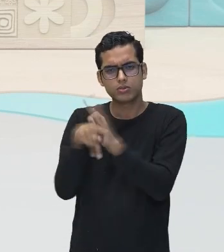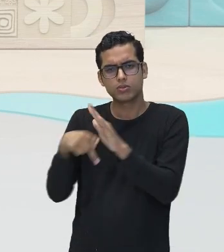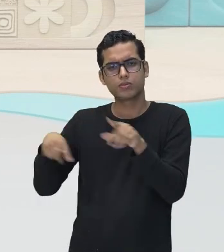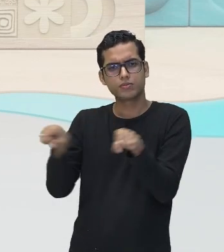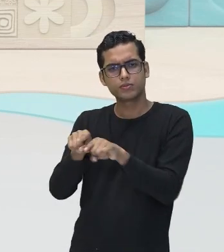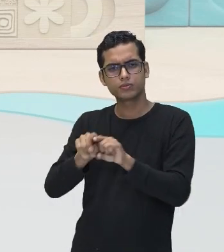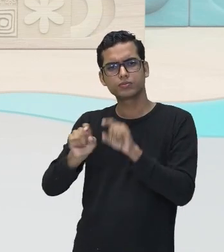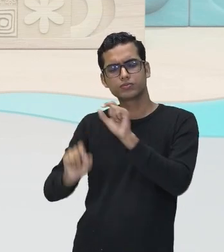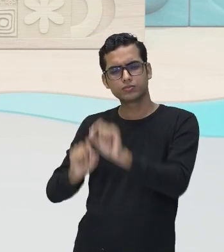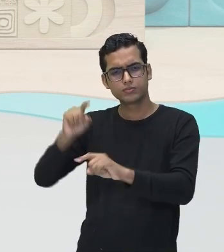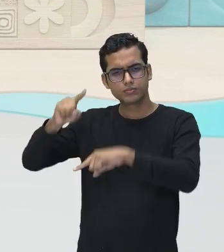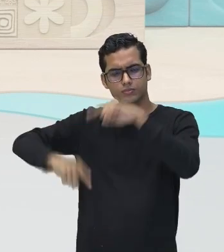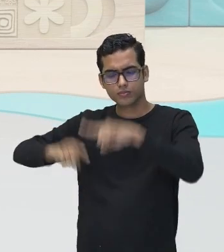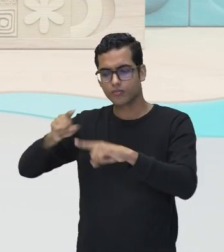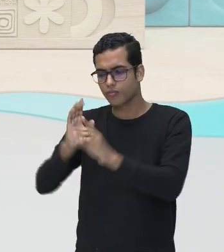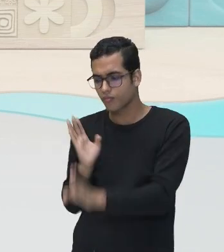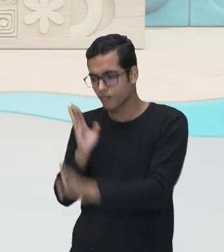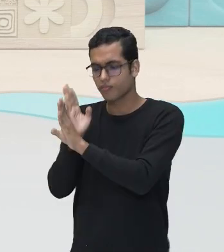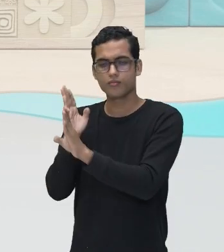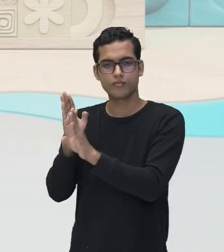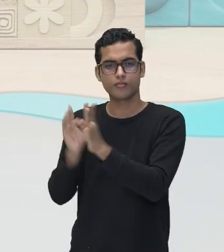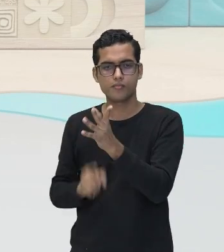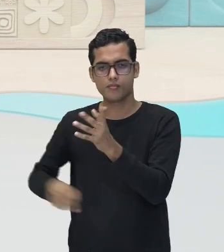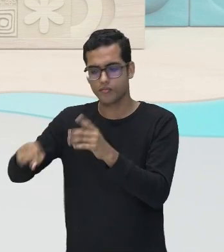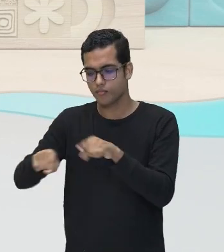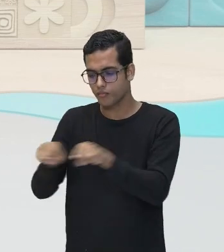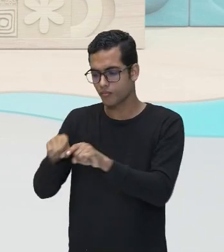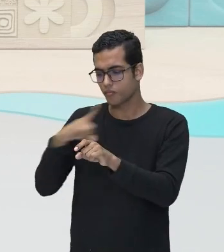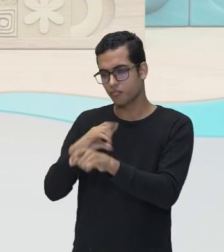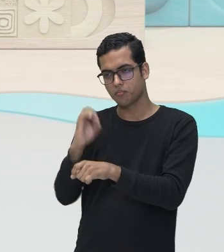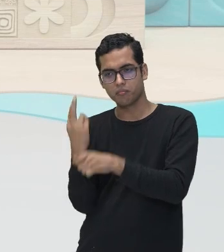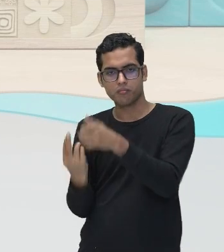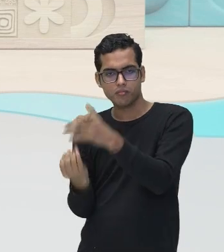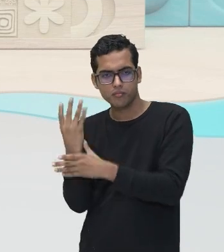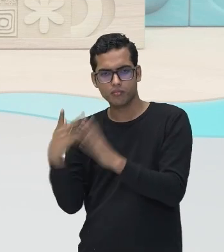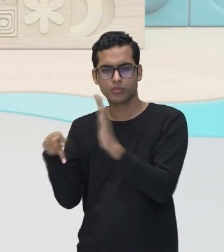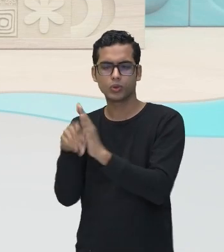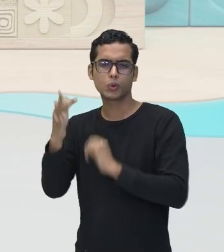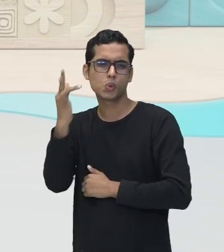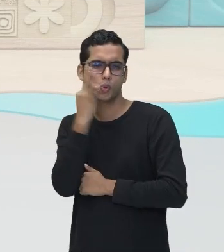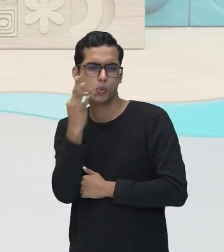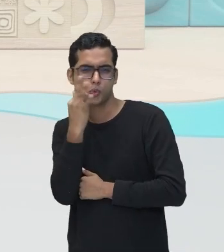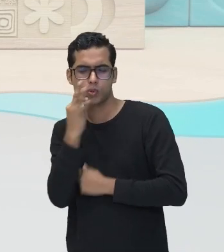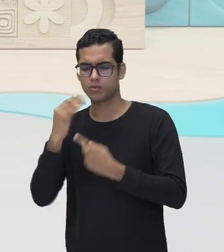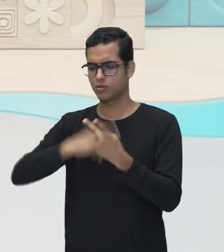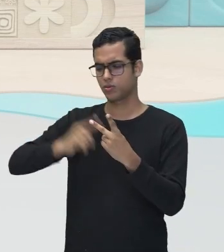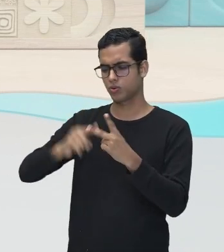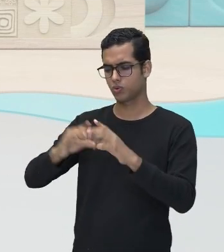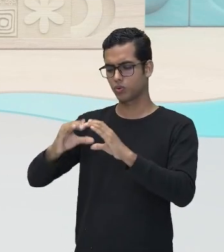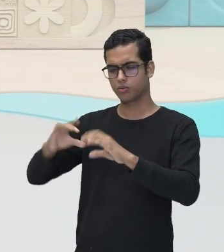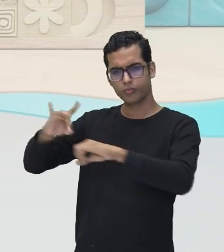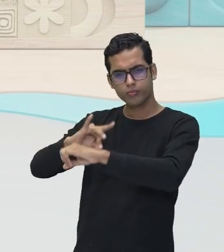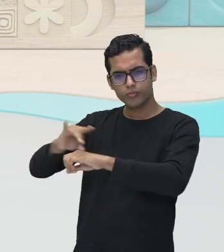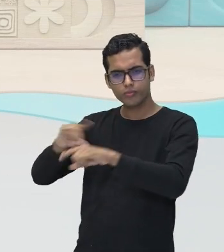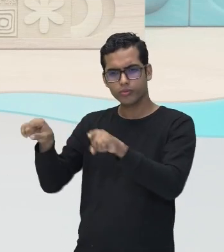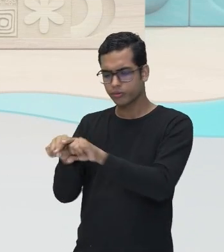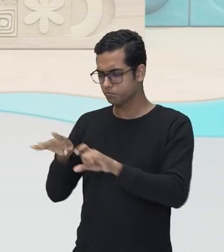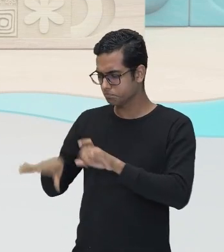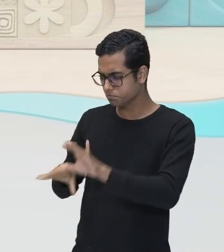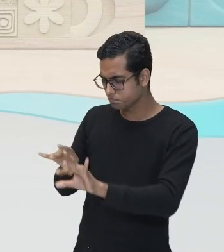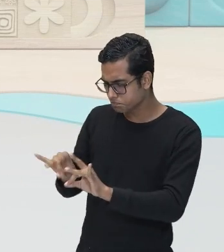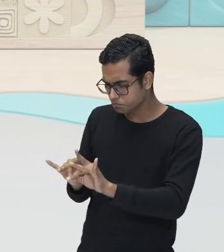dos materiais encontrados, certo? Como frutas, como carvão. Então, eles produziam as